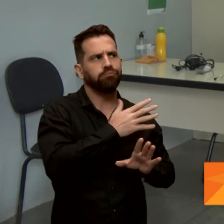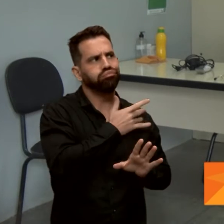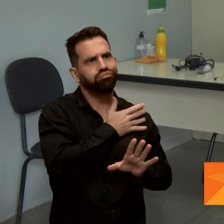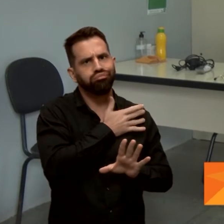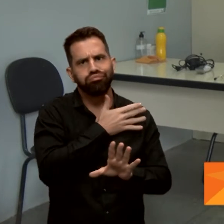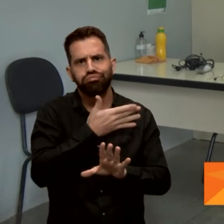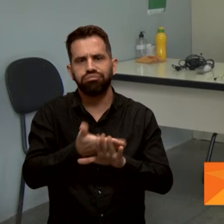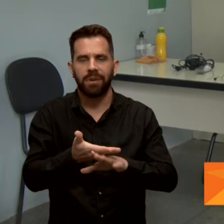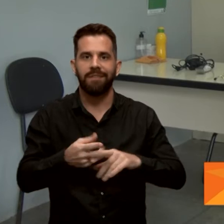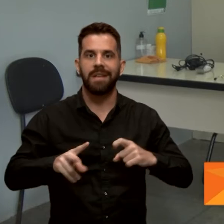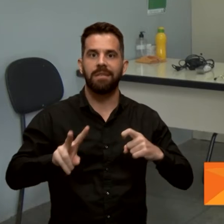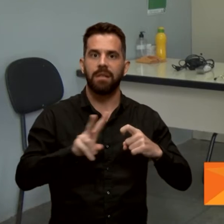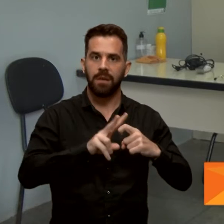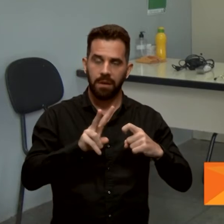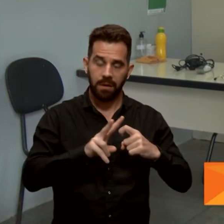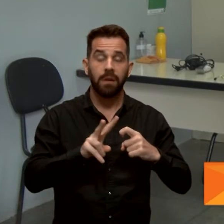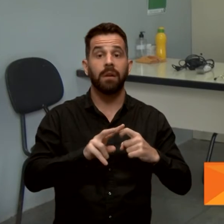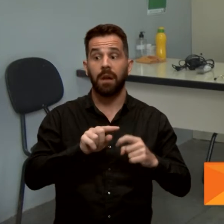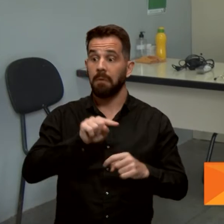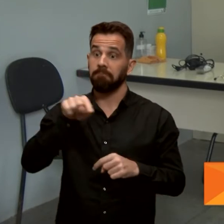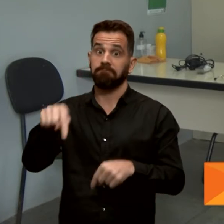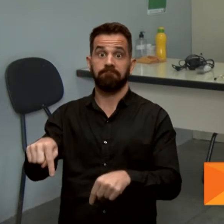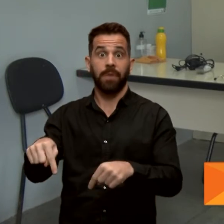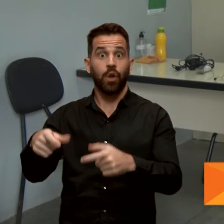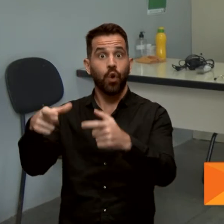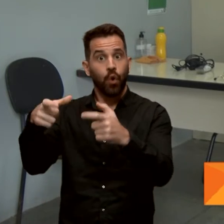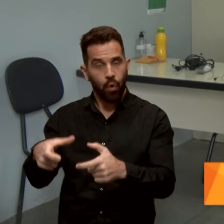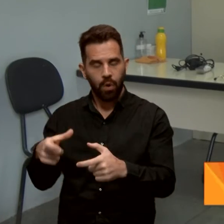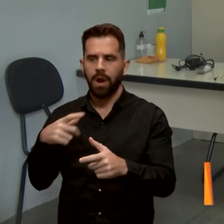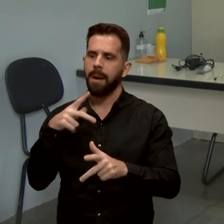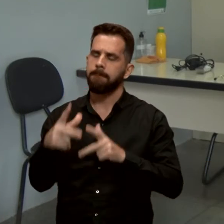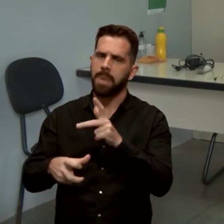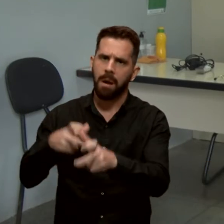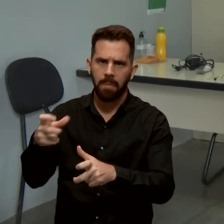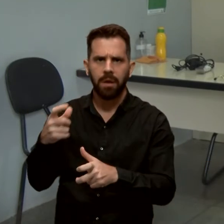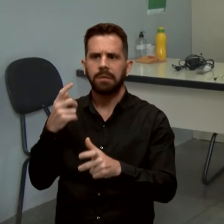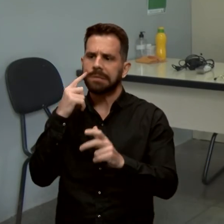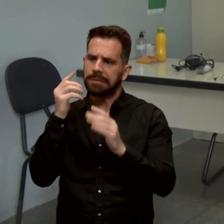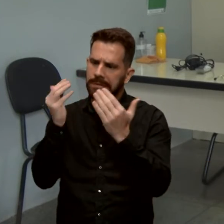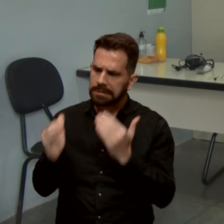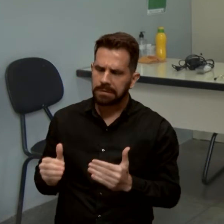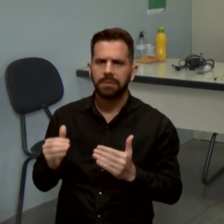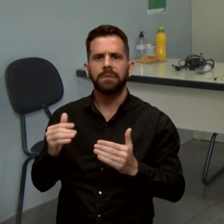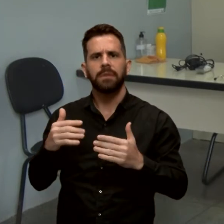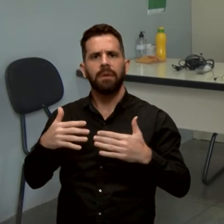né? E aqui no posto de vacinação a gente faz mais uma anamnese básica, um exame